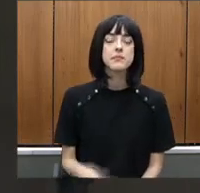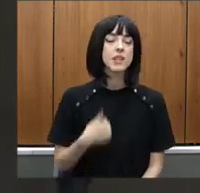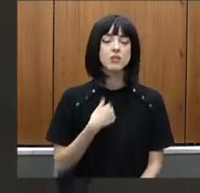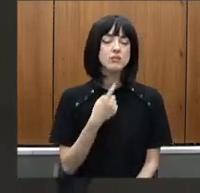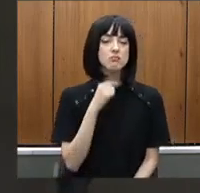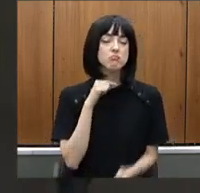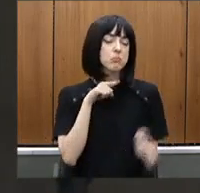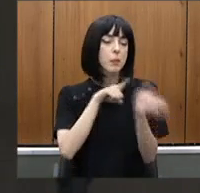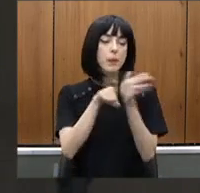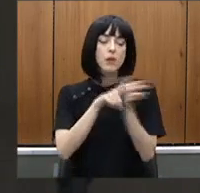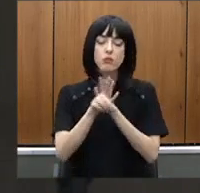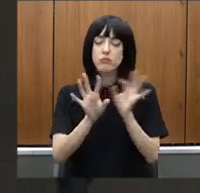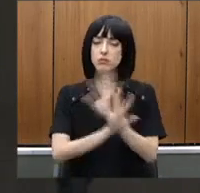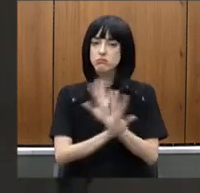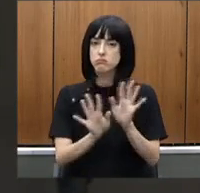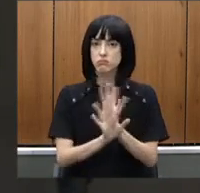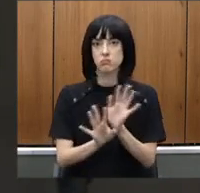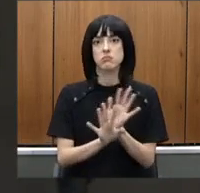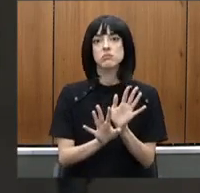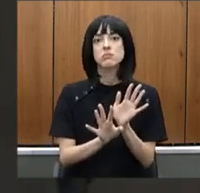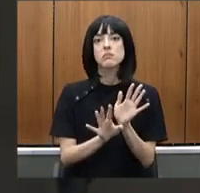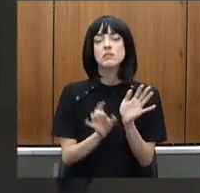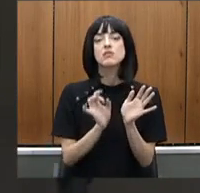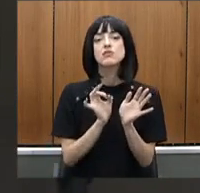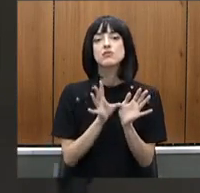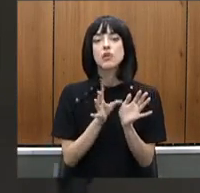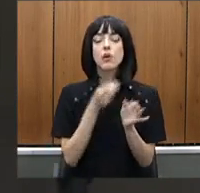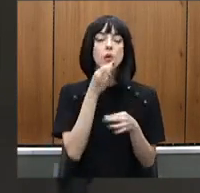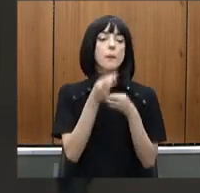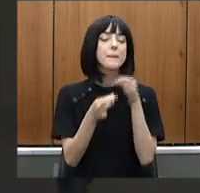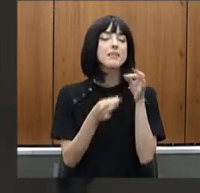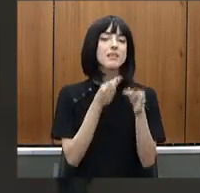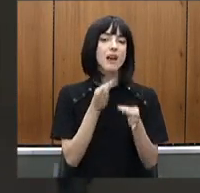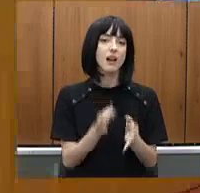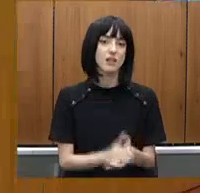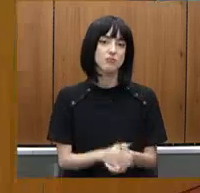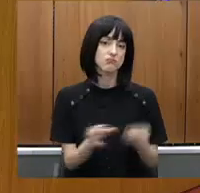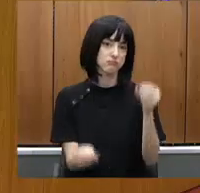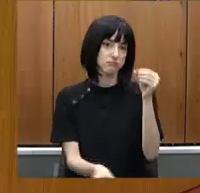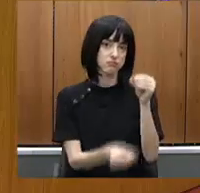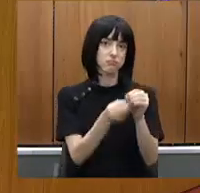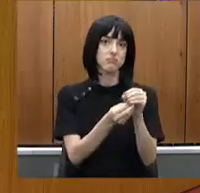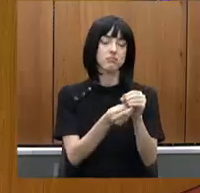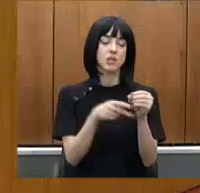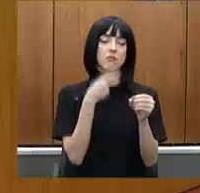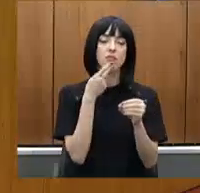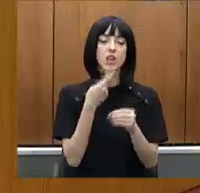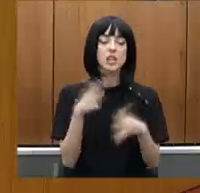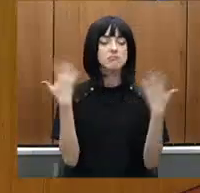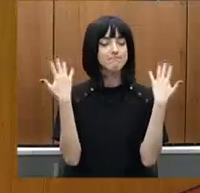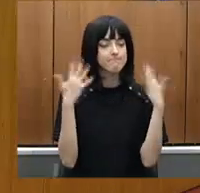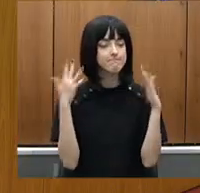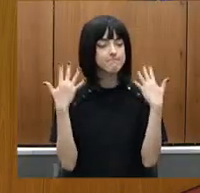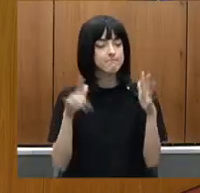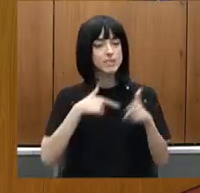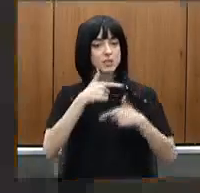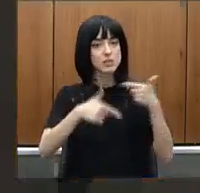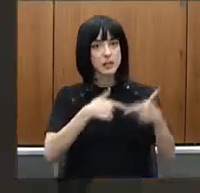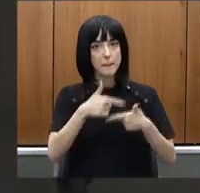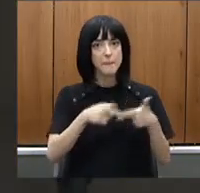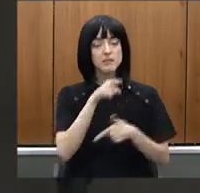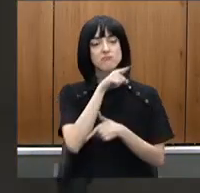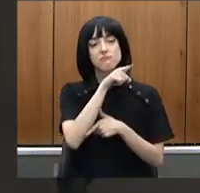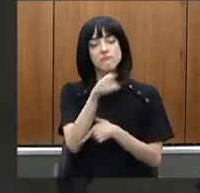fazer o comentário da nossa satisfação Coronel Rodrigo do seu trabalho à frente da nossa gloriosa Polícia Militar